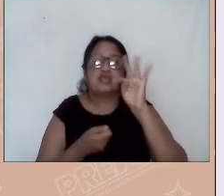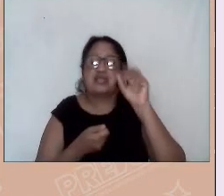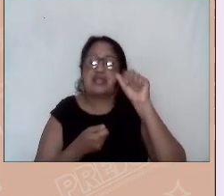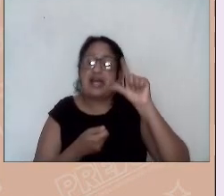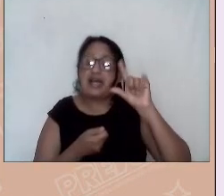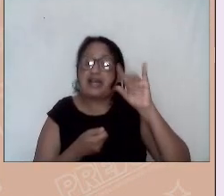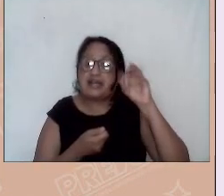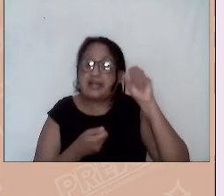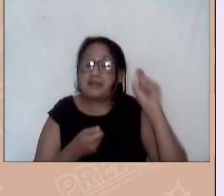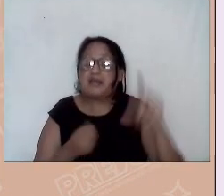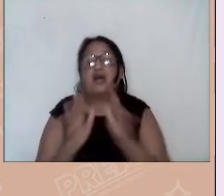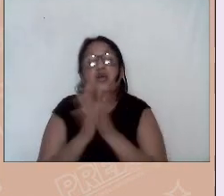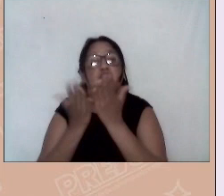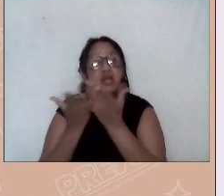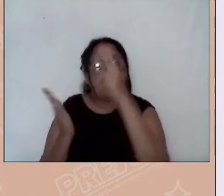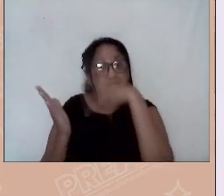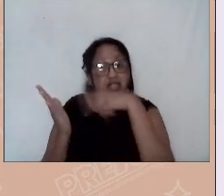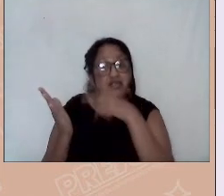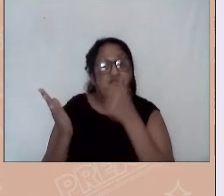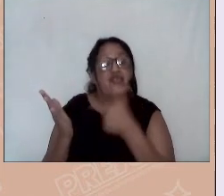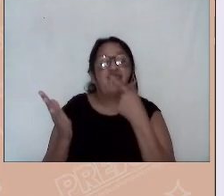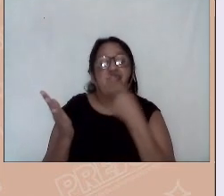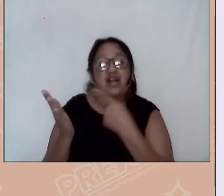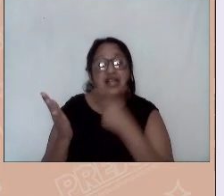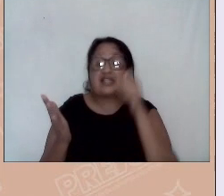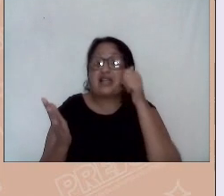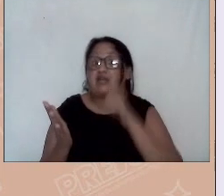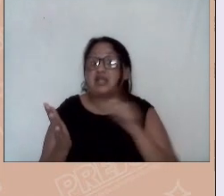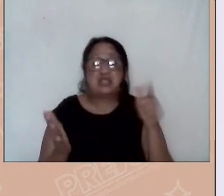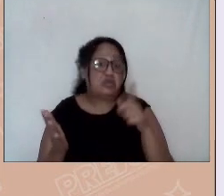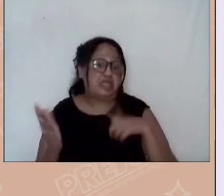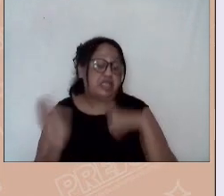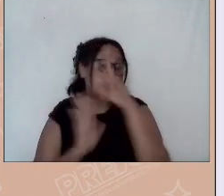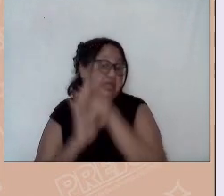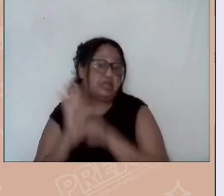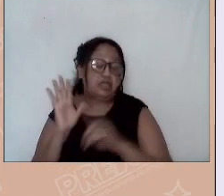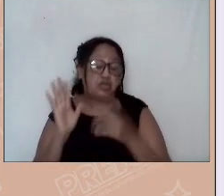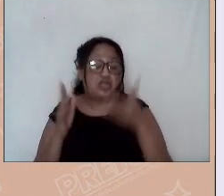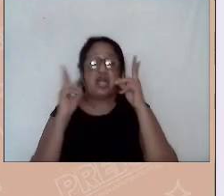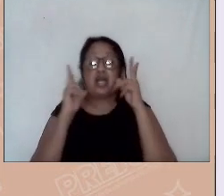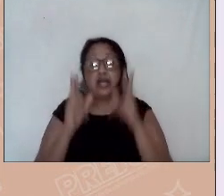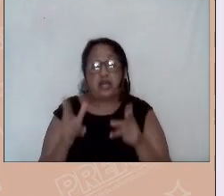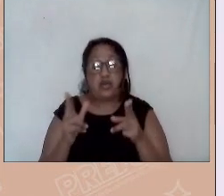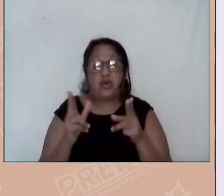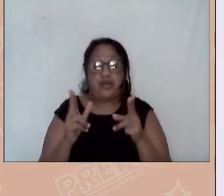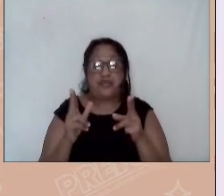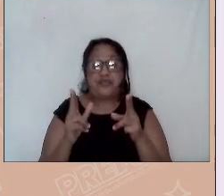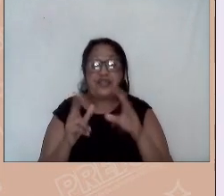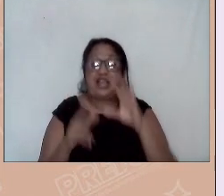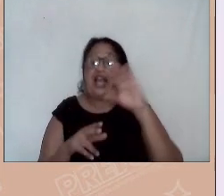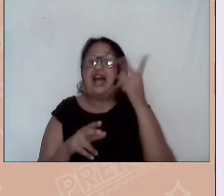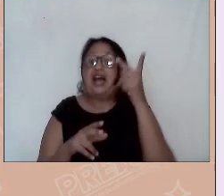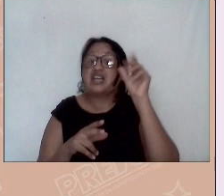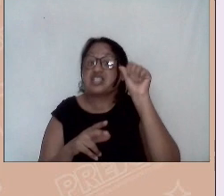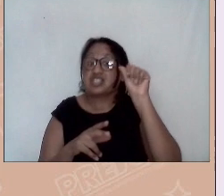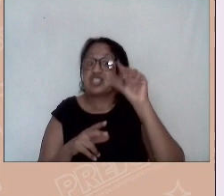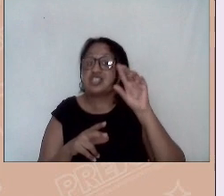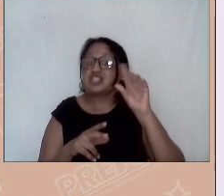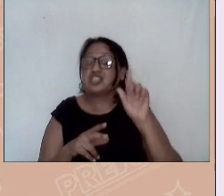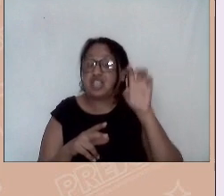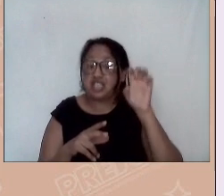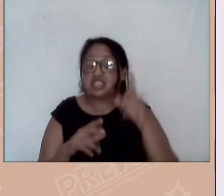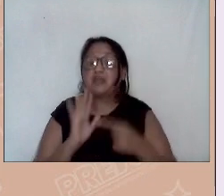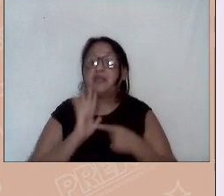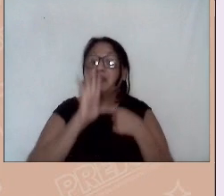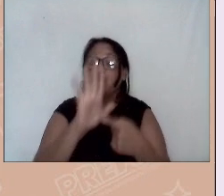regime totalitário que as mulheres não têm direitos e ao mesmo tempo a charge expressa isso por meio dessa imagem